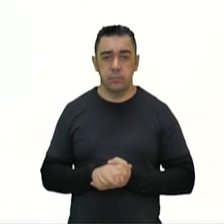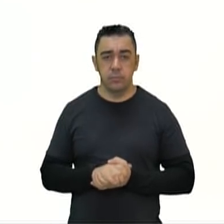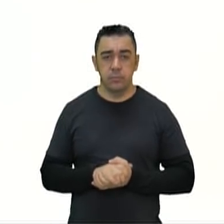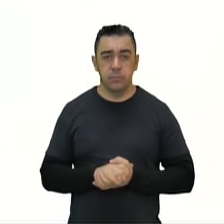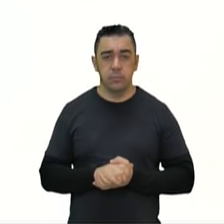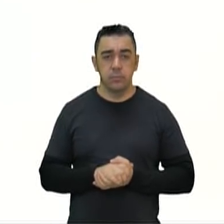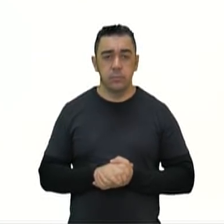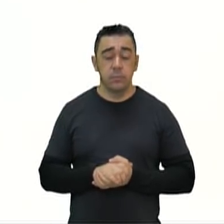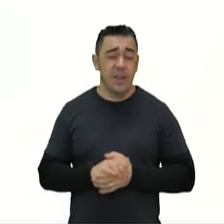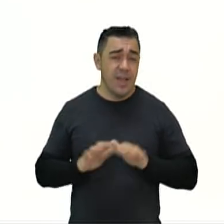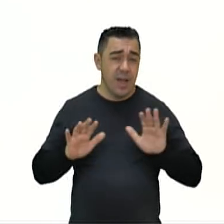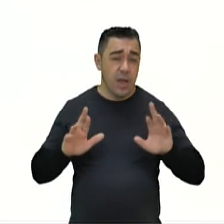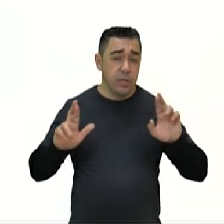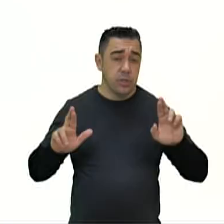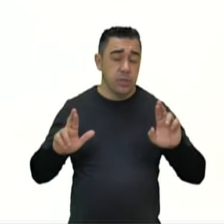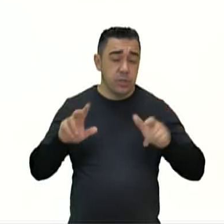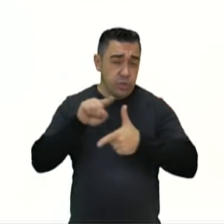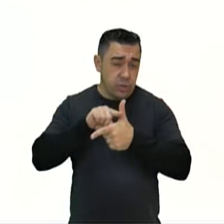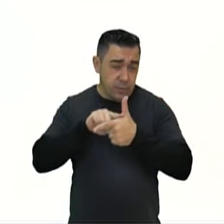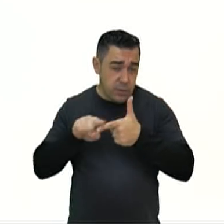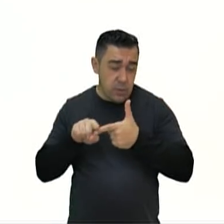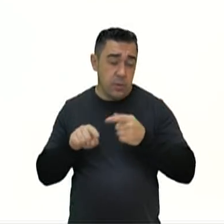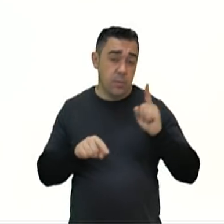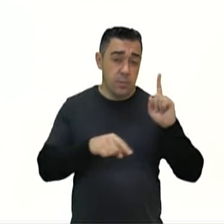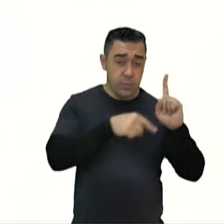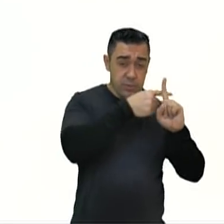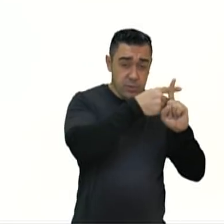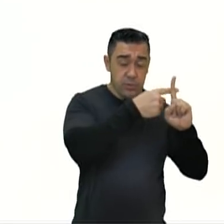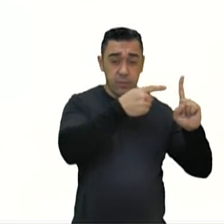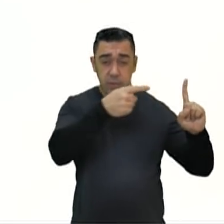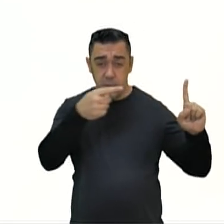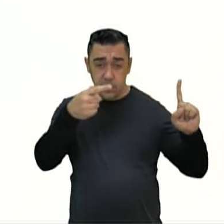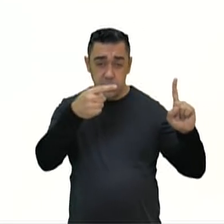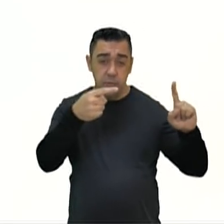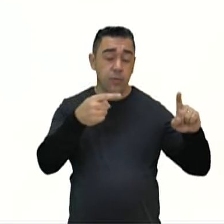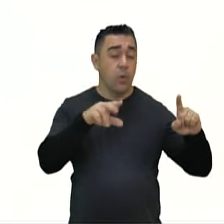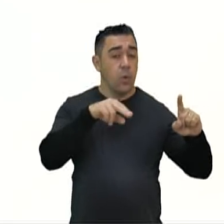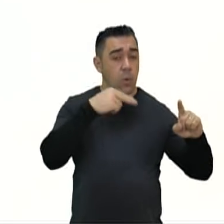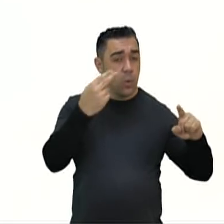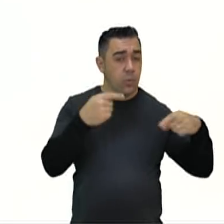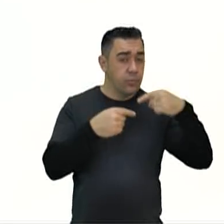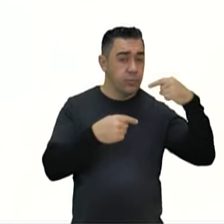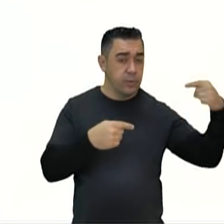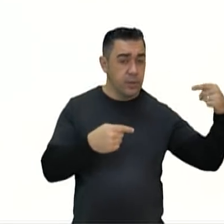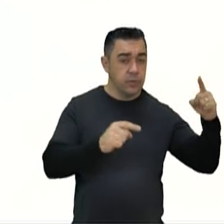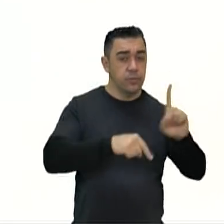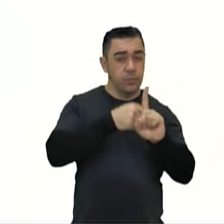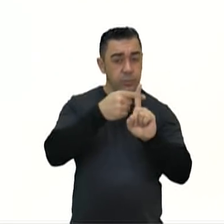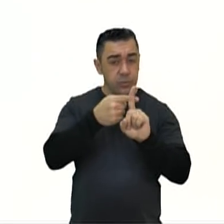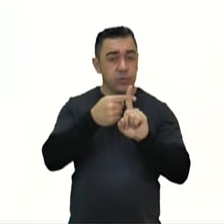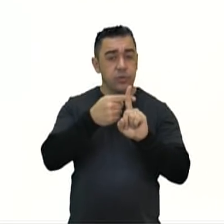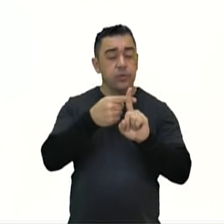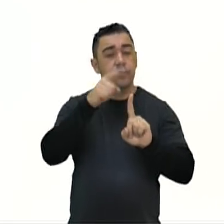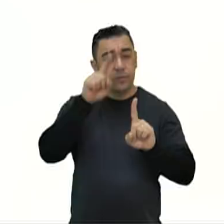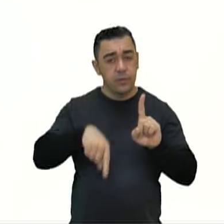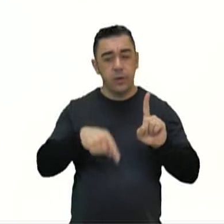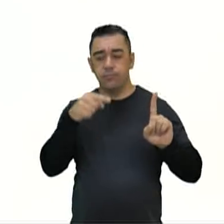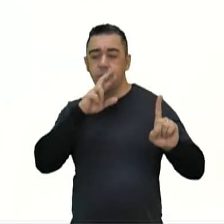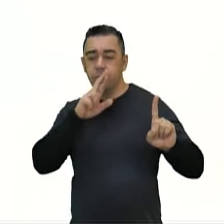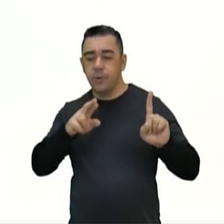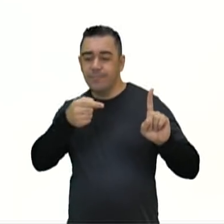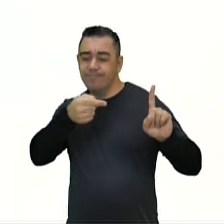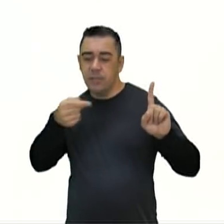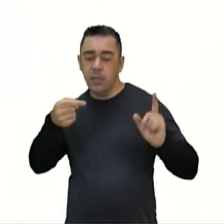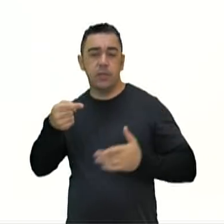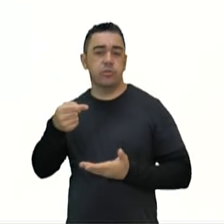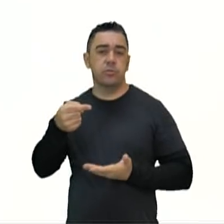positivo. A divisão de dois números inteiros de sinais diferentes é um número negativo.